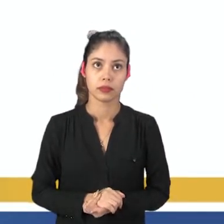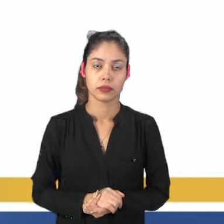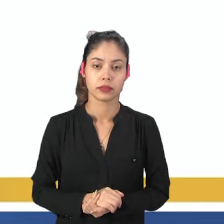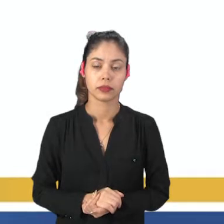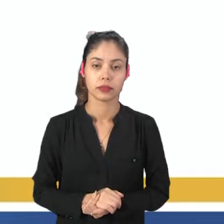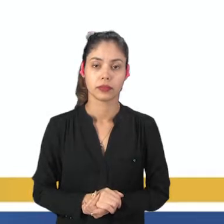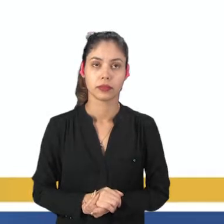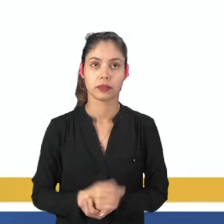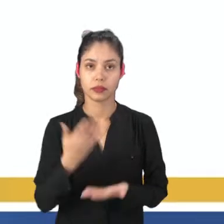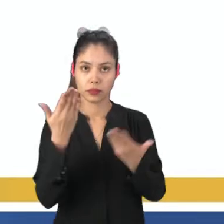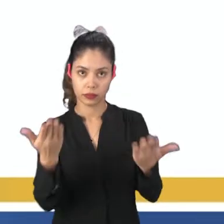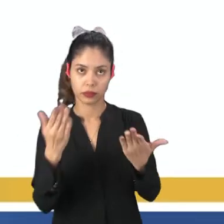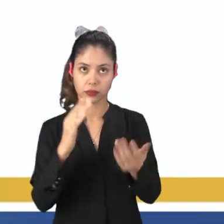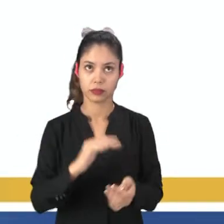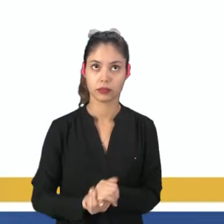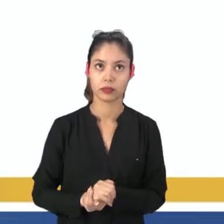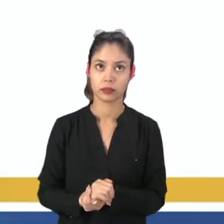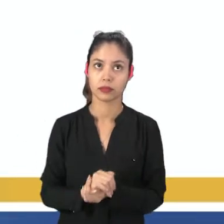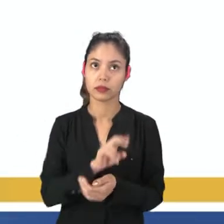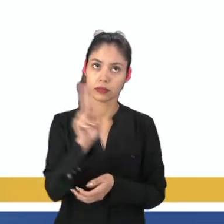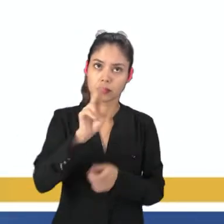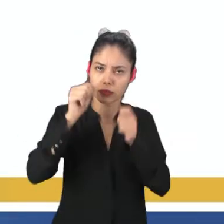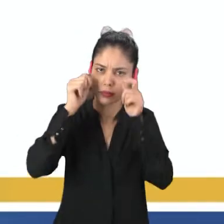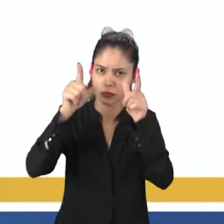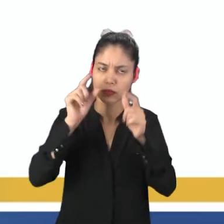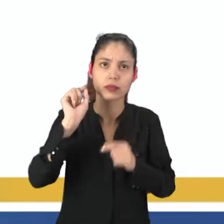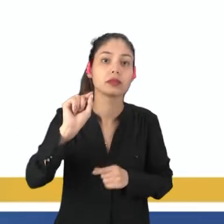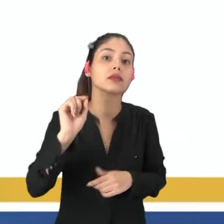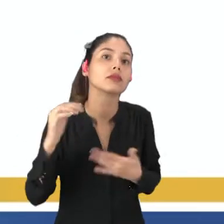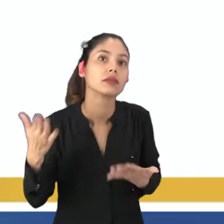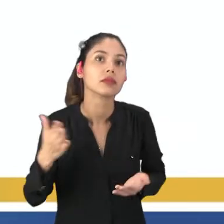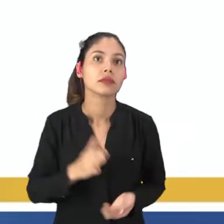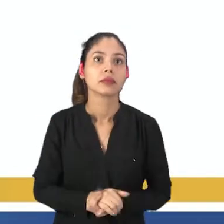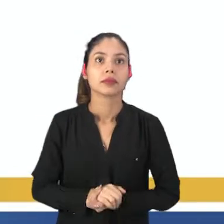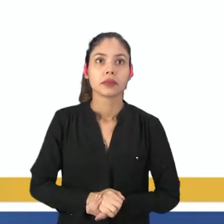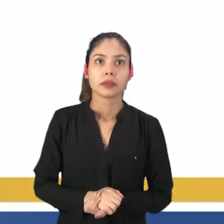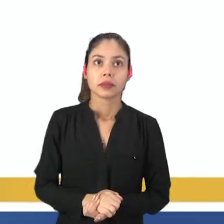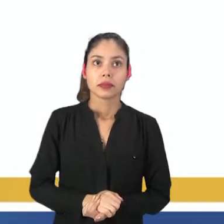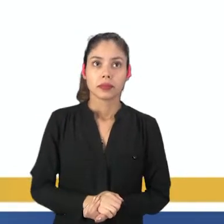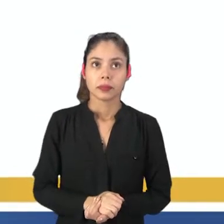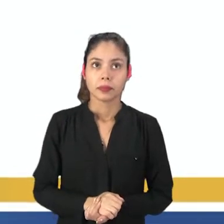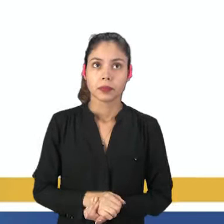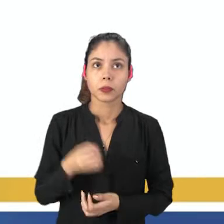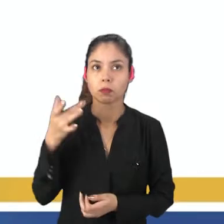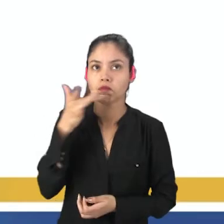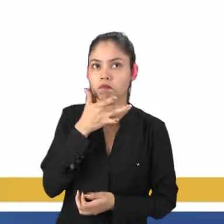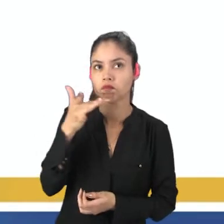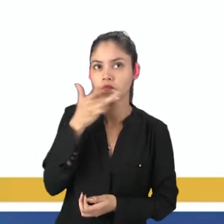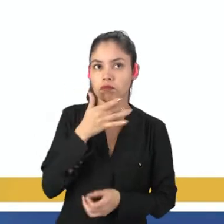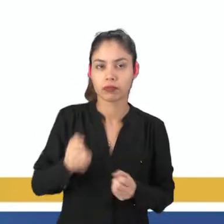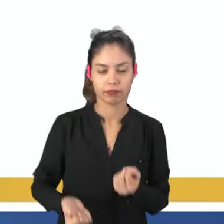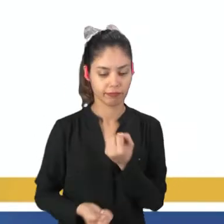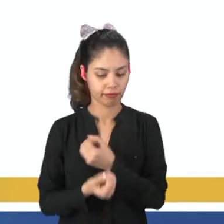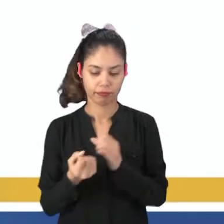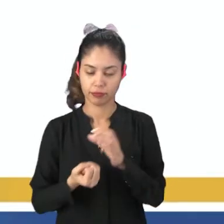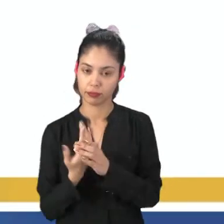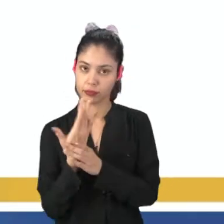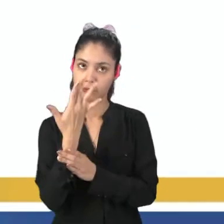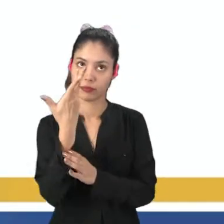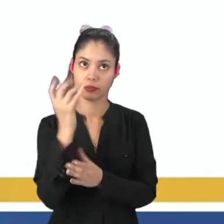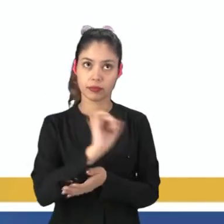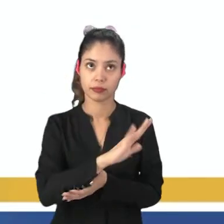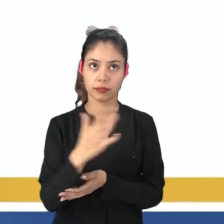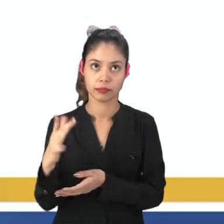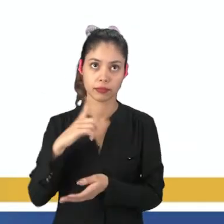Público-alvo. Essa propaganda quer chamar a atenção de quem? Vamos dar uma olhada nela. Mais sabor da horta para o seu clube